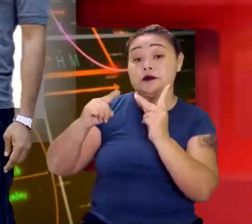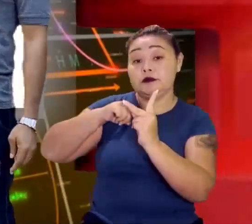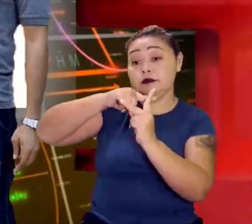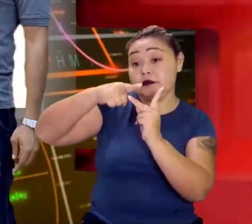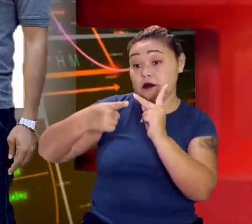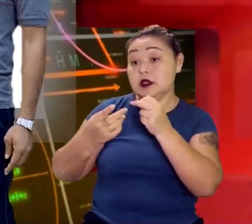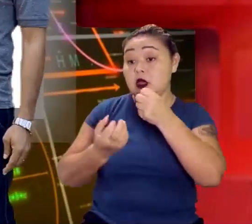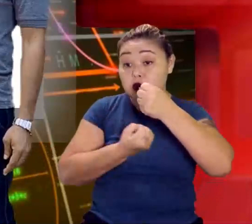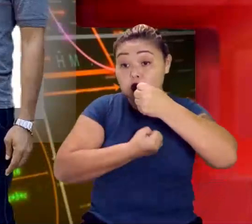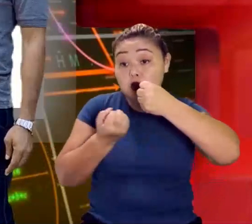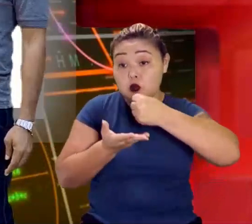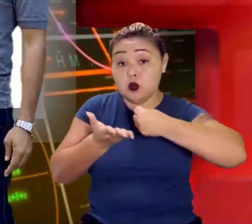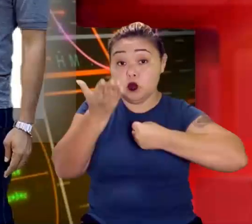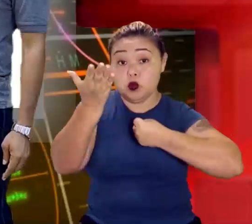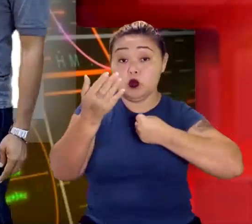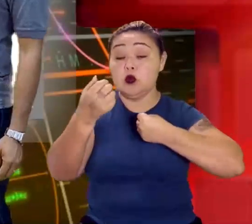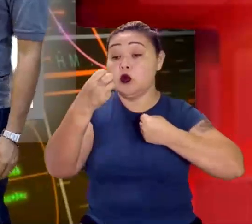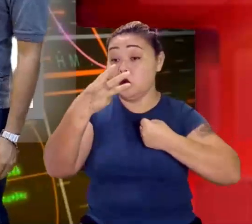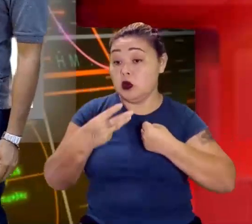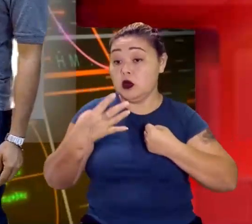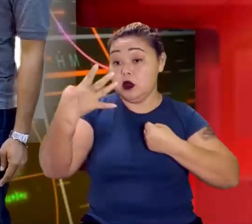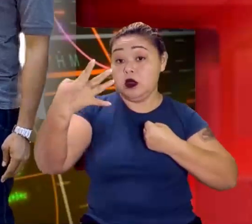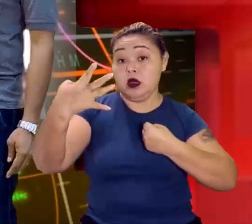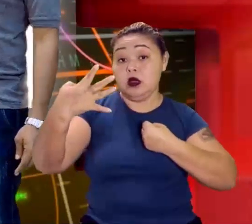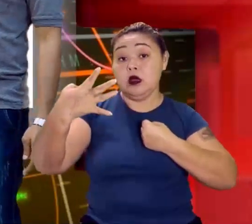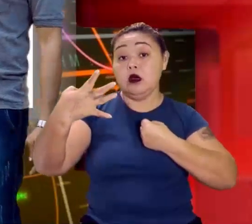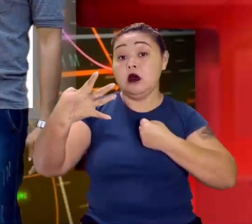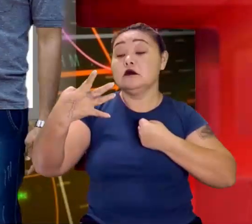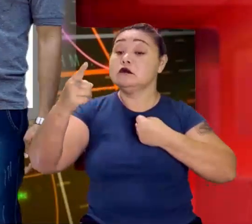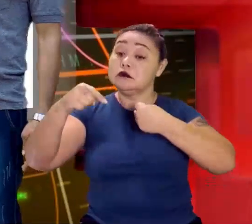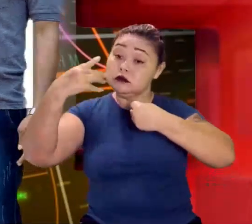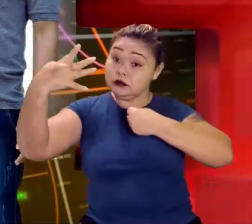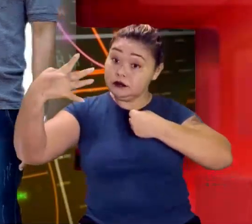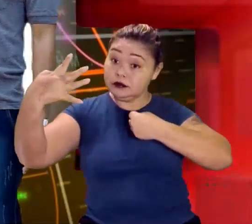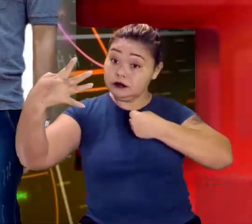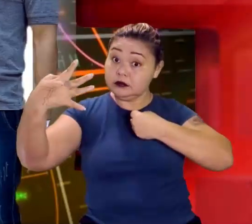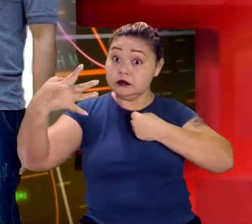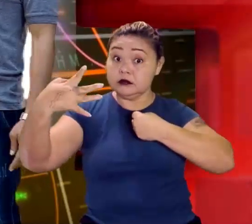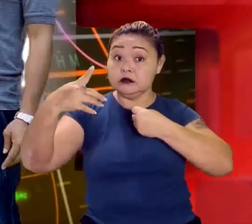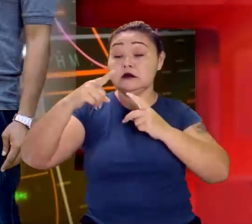numa potência 3 elevado a 4 sobre 4.